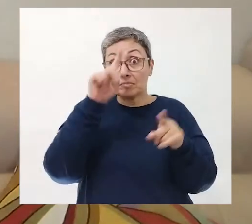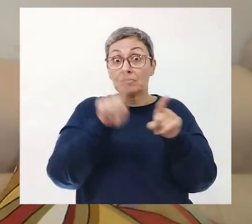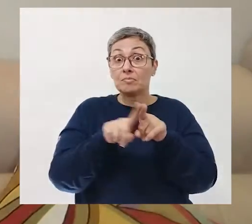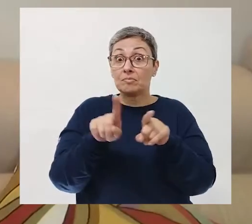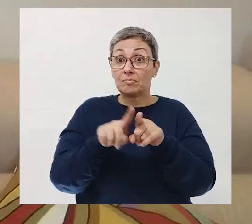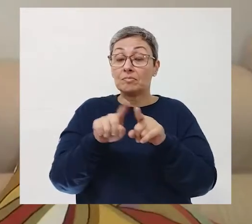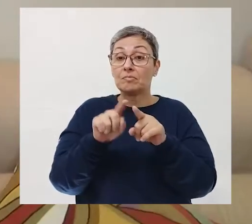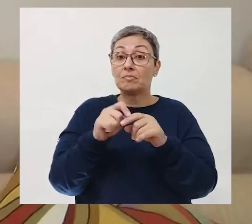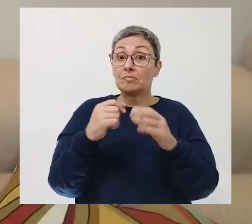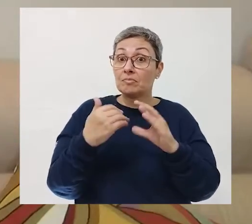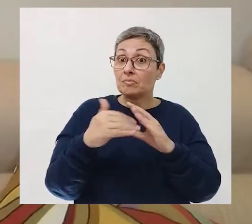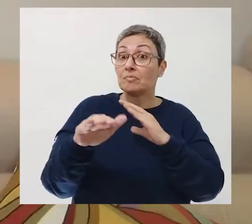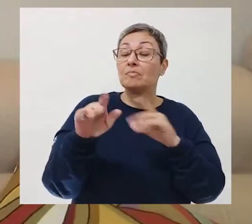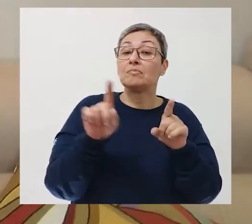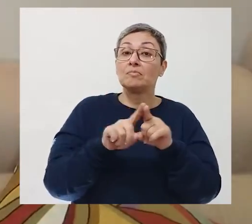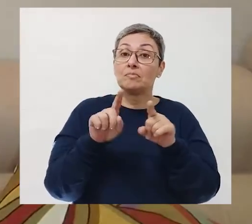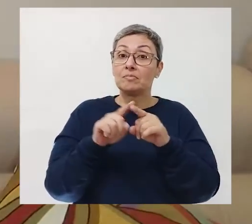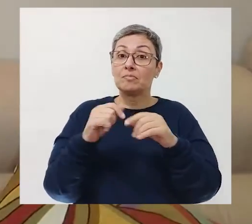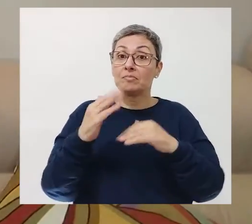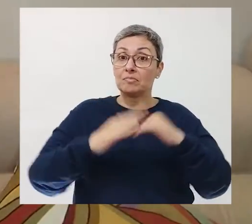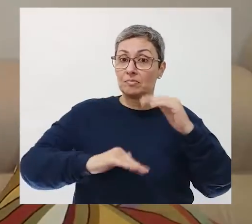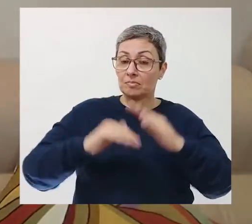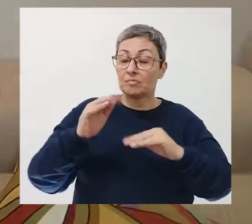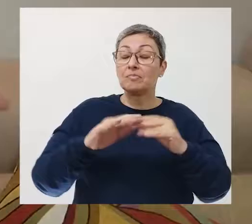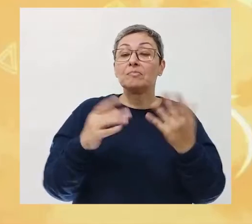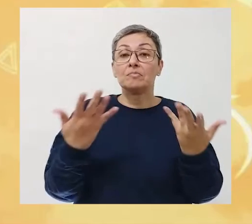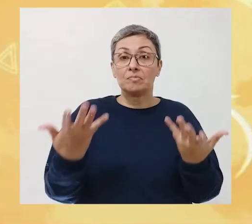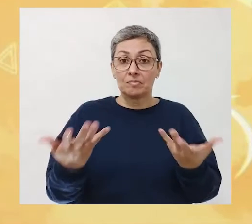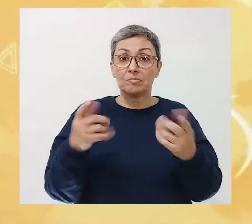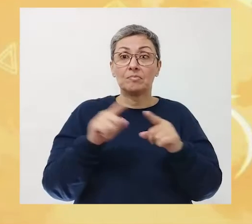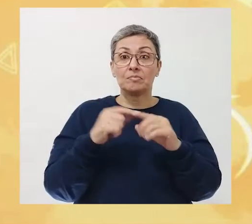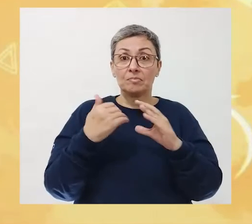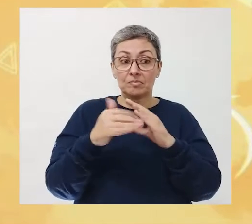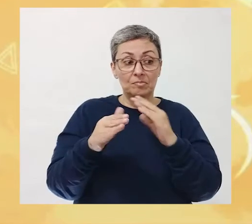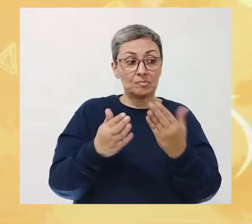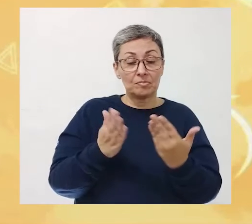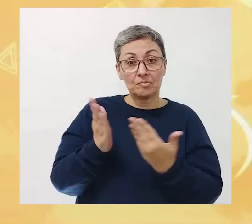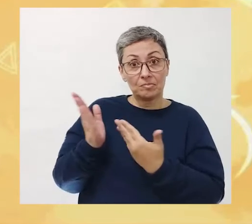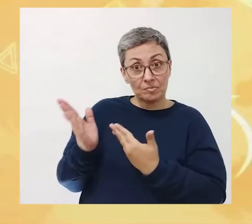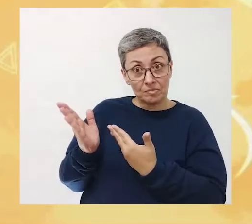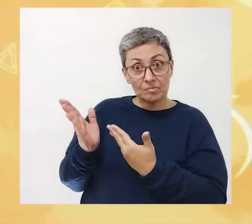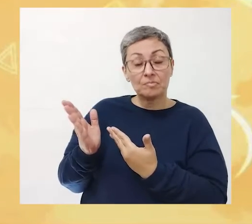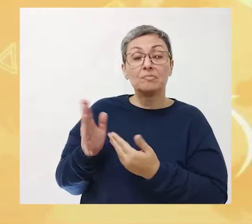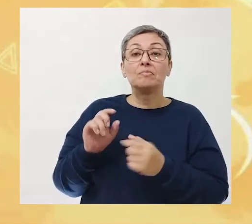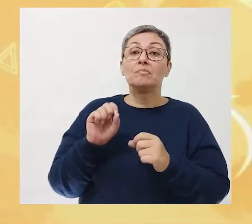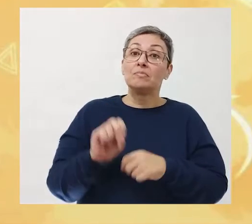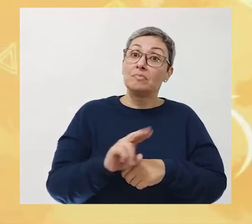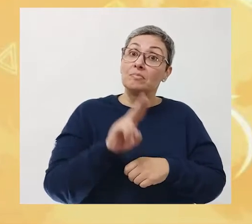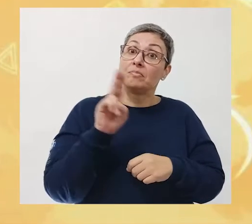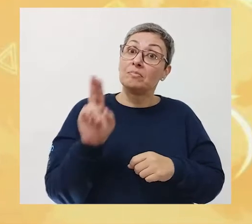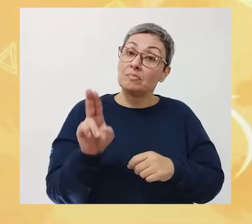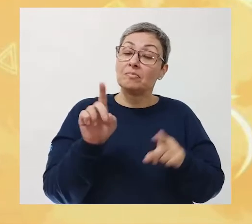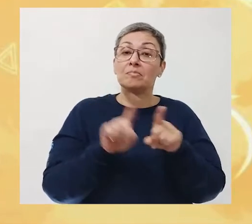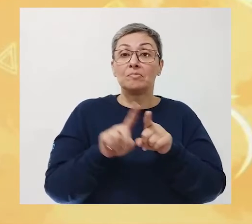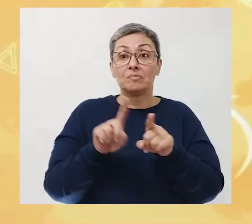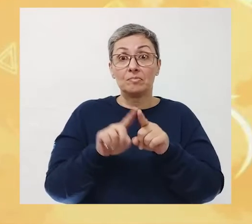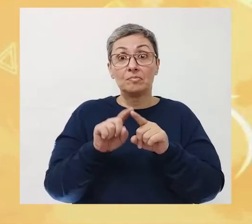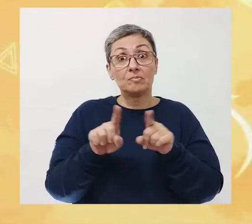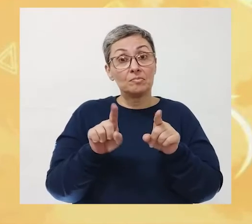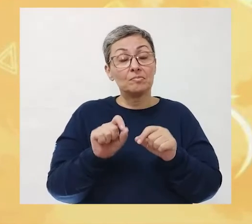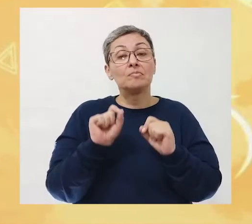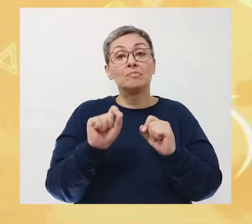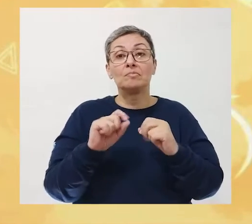pode enviar pra gente as produções de vocês por esse e-mail que vocês estão vendo aí na telinha, ou vocês podem